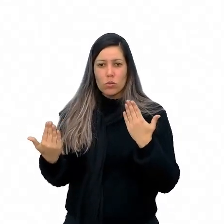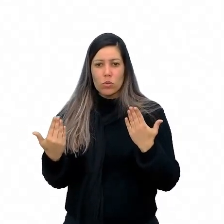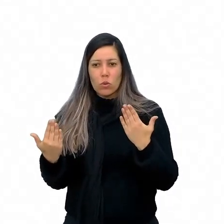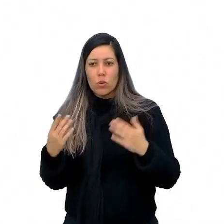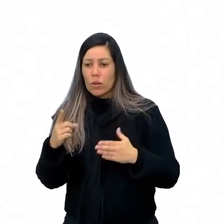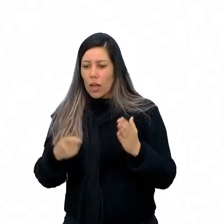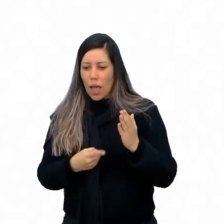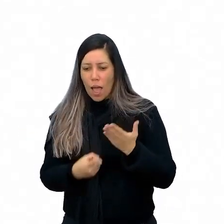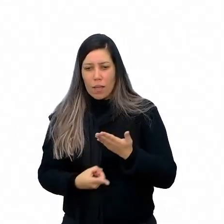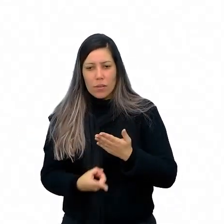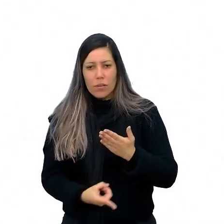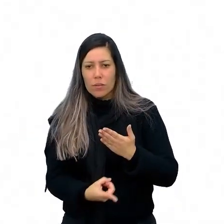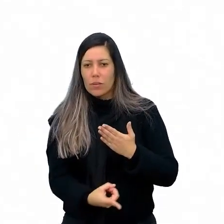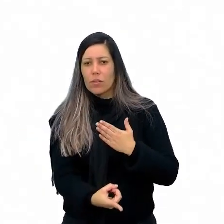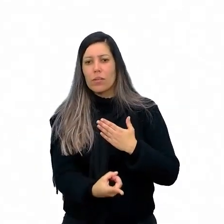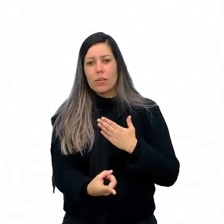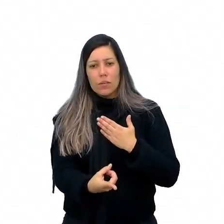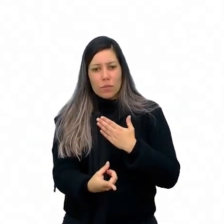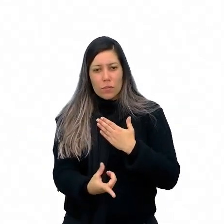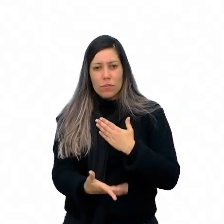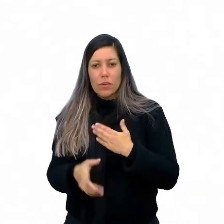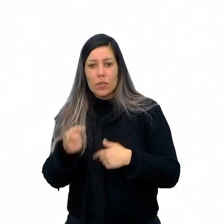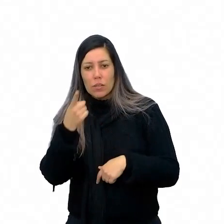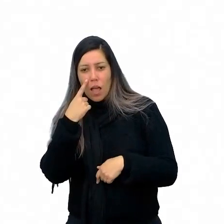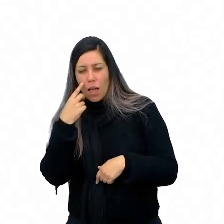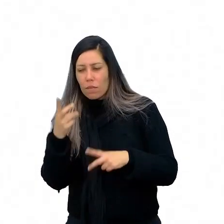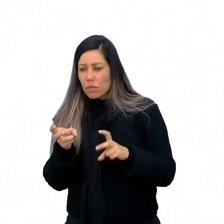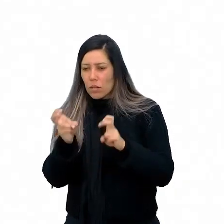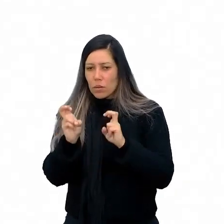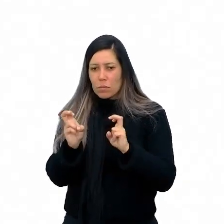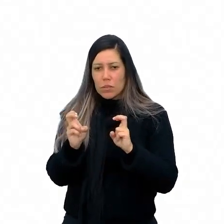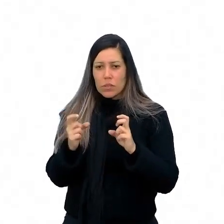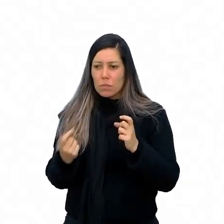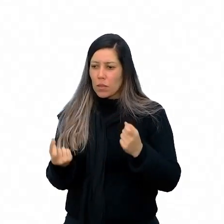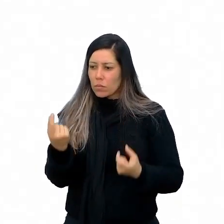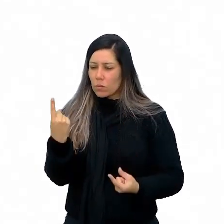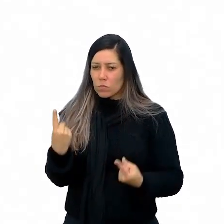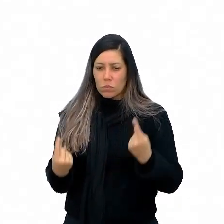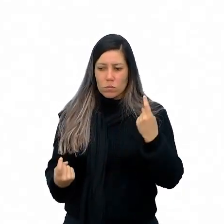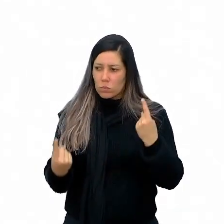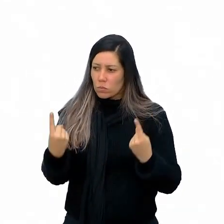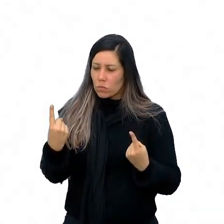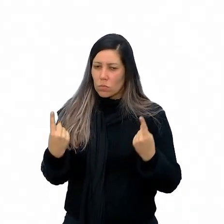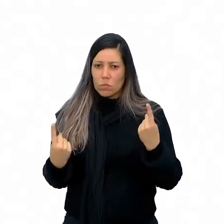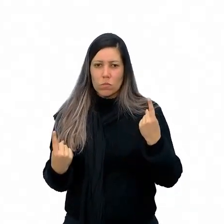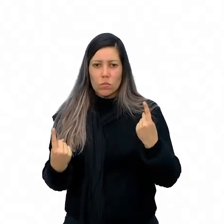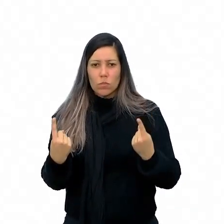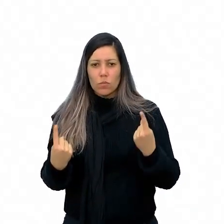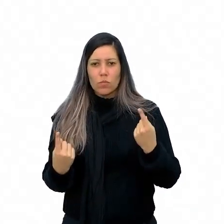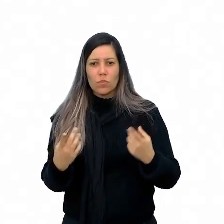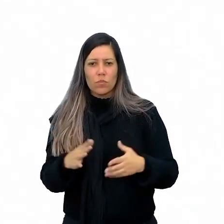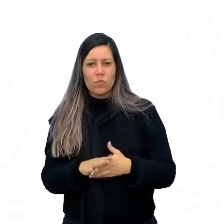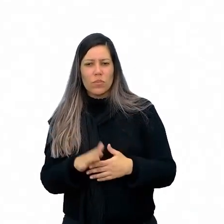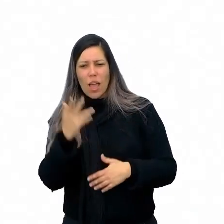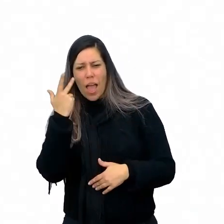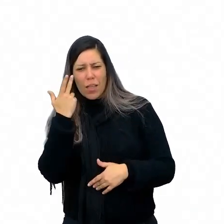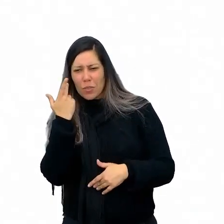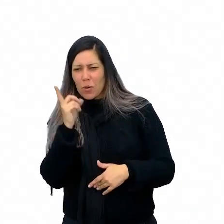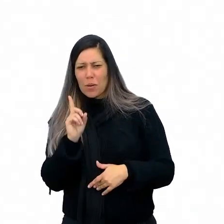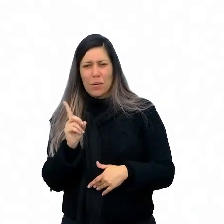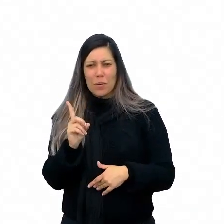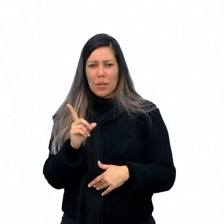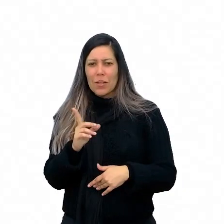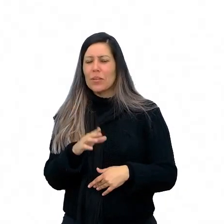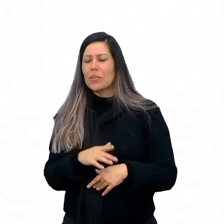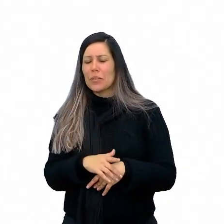não periódica. E isso não é trivial, né, pessoal? Haja vista, isso não é trivial para ninguém, né? Imagina, então, para os nossos